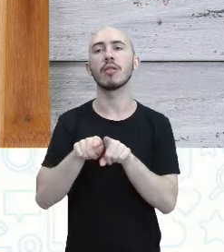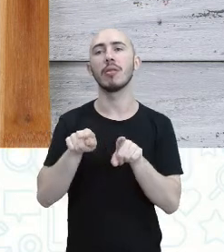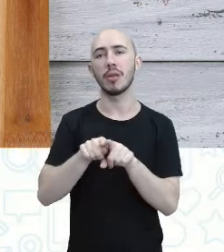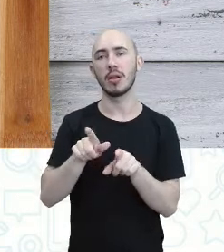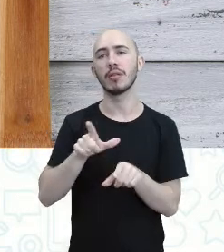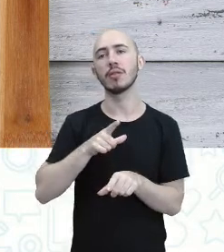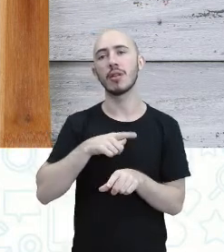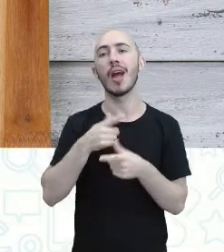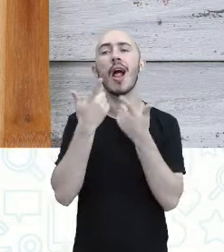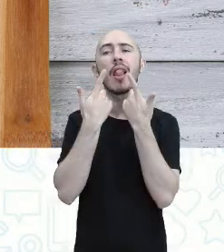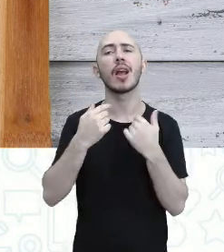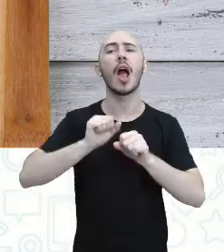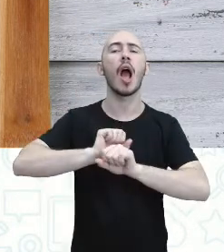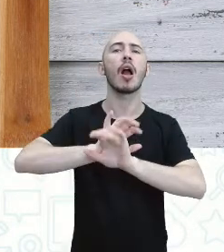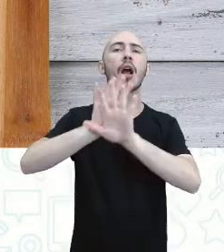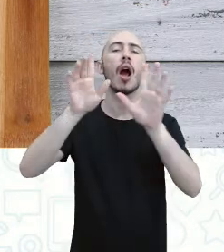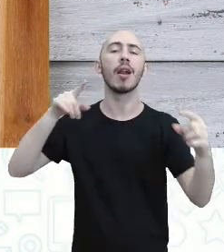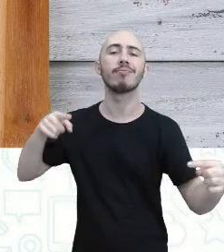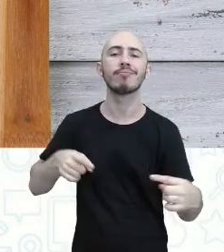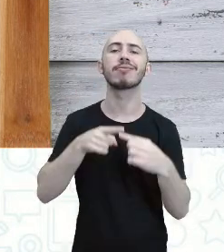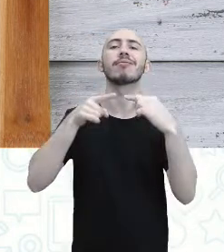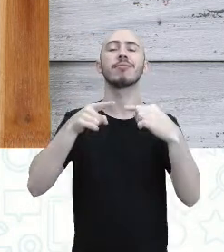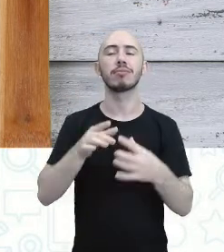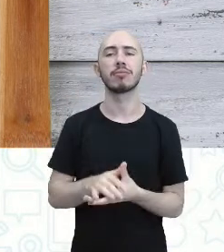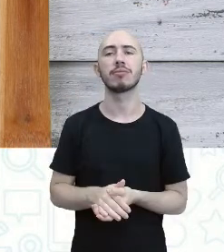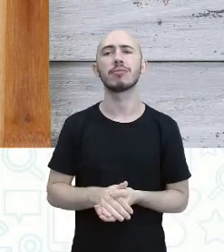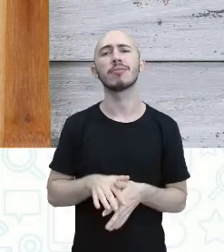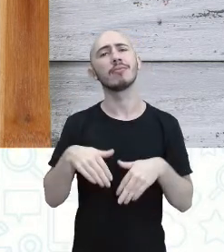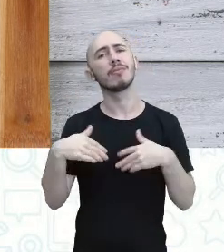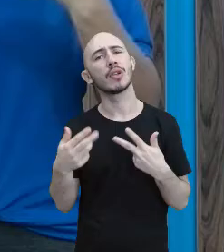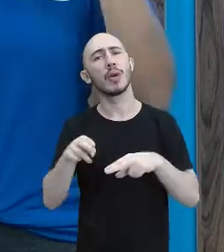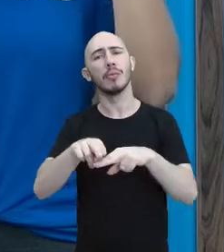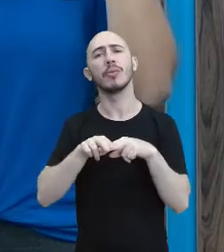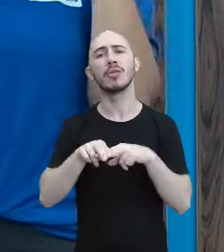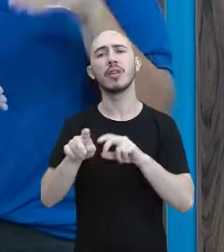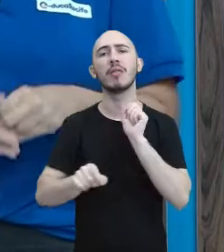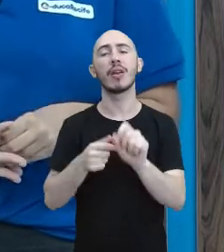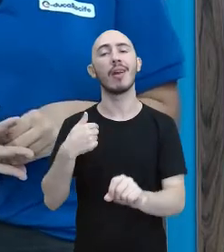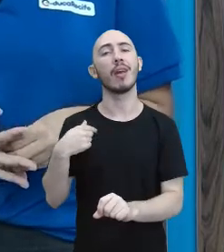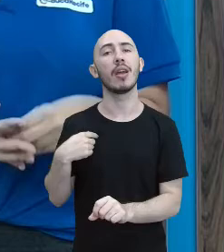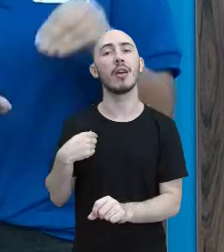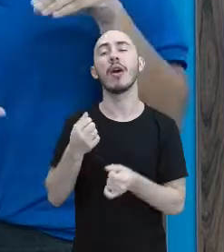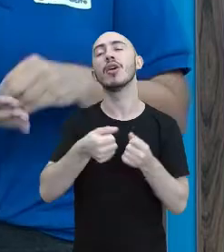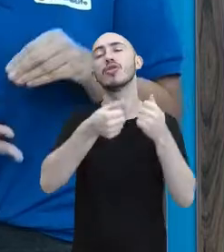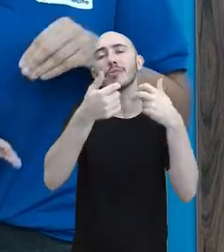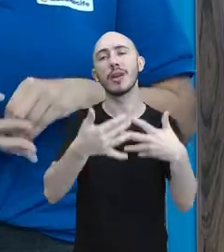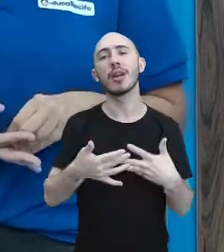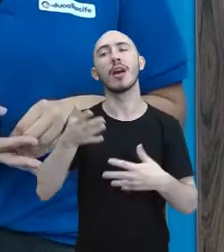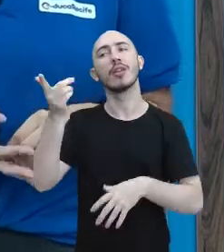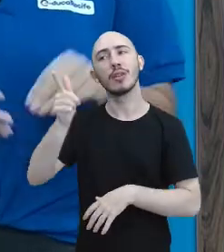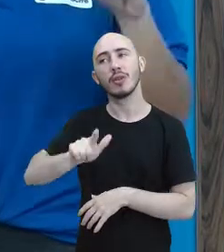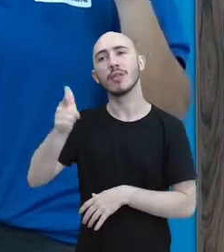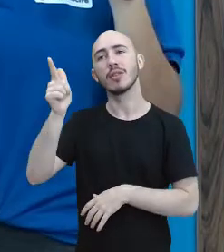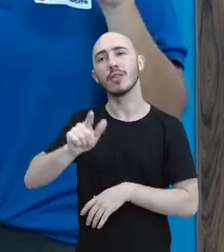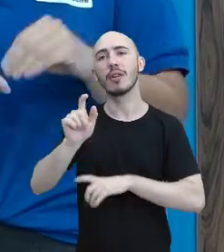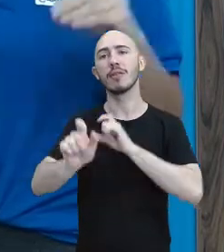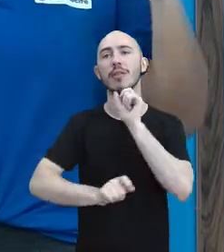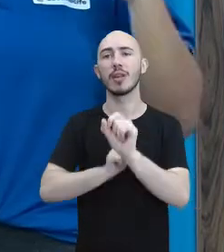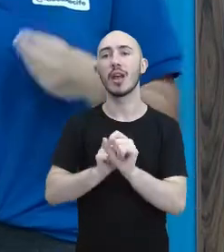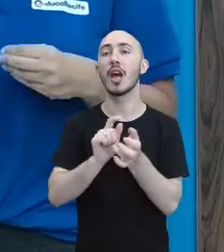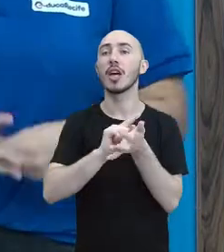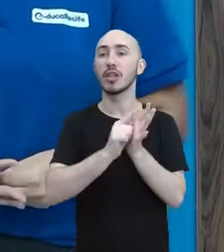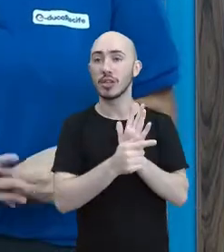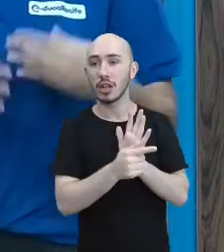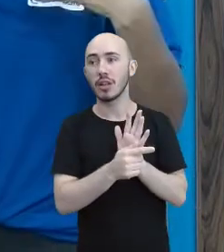uma linguagem clara, direta e objetiva. E por que eu estou sempre persistindo em dizer que é um gênero